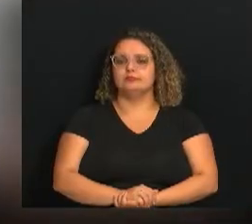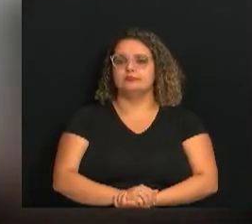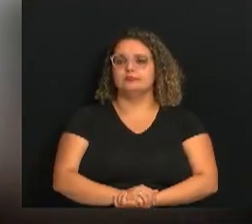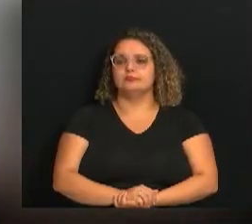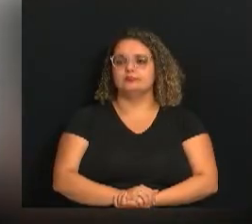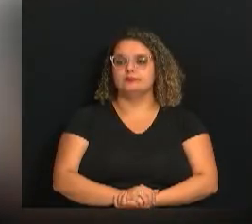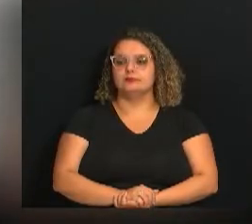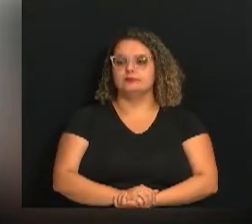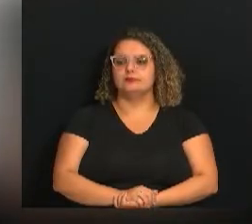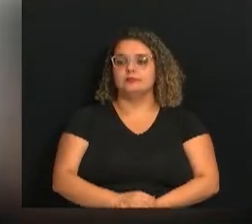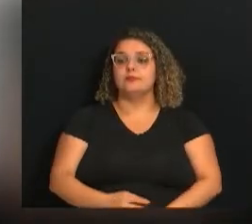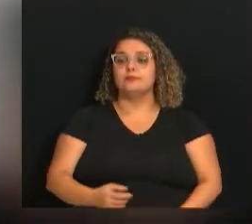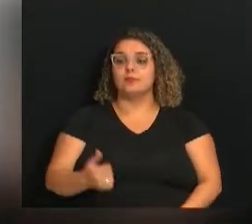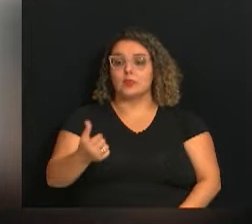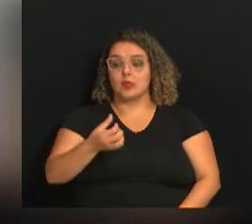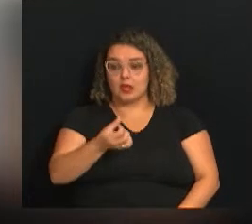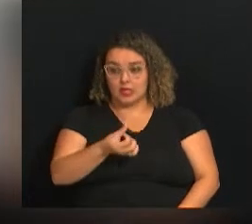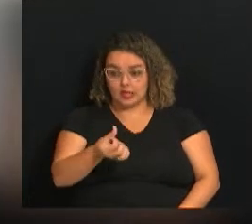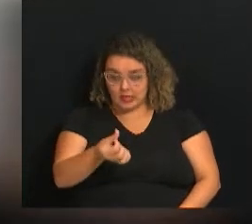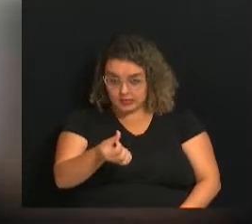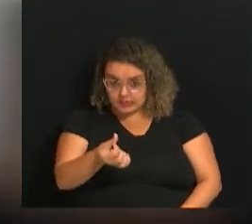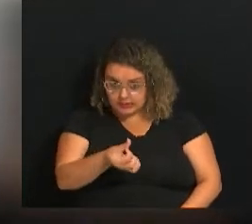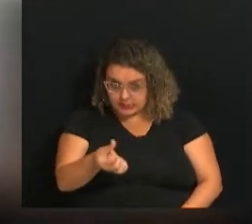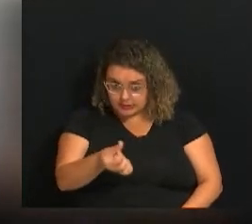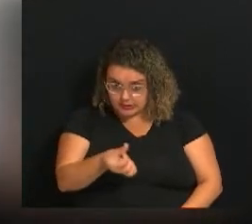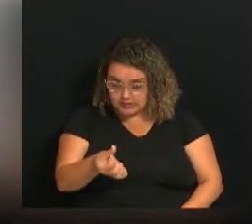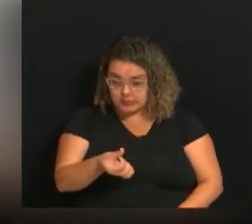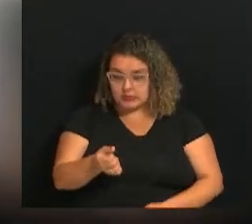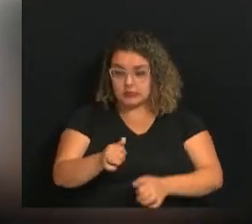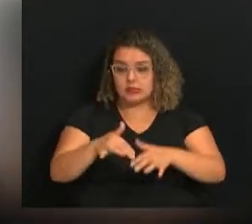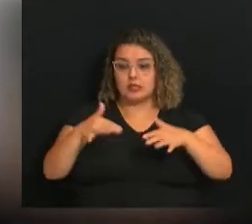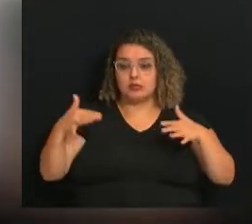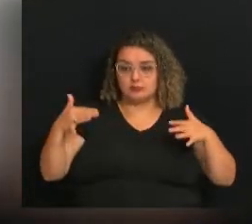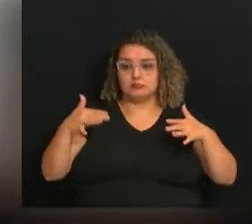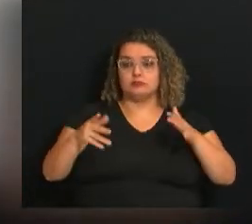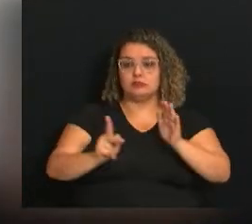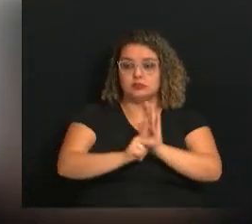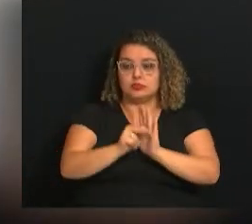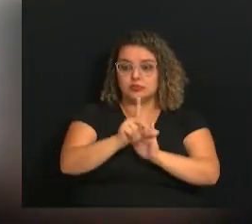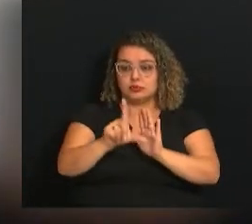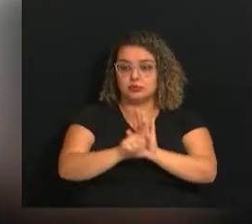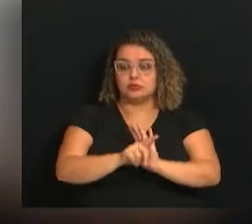A sexta audiência pública para debater o projeto de lei ordinária